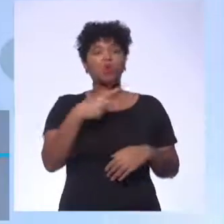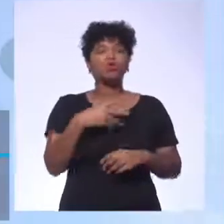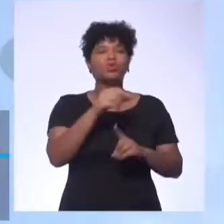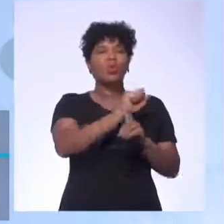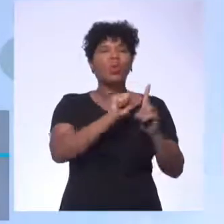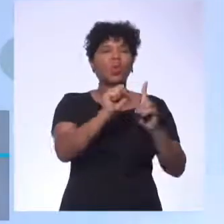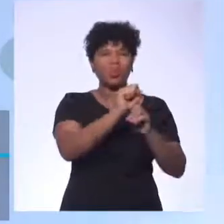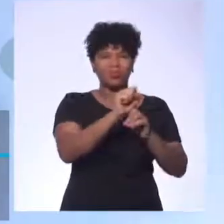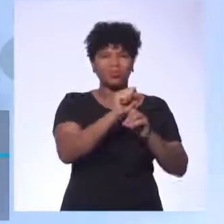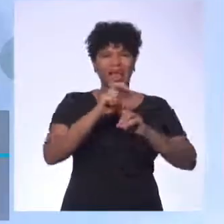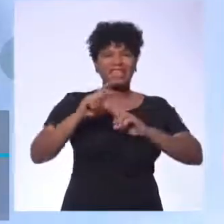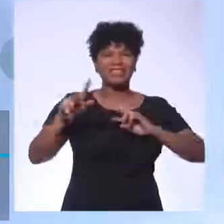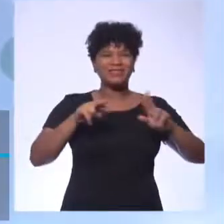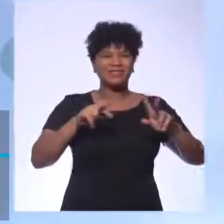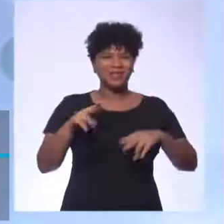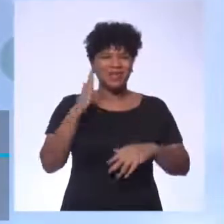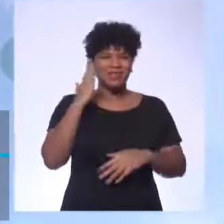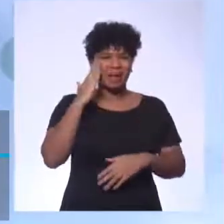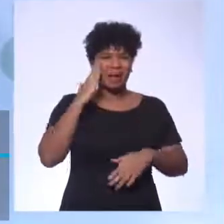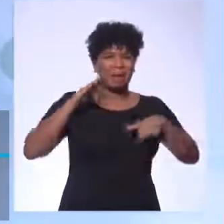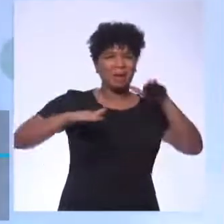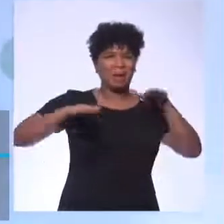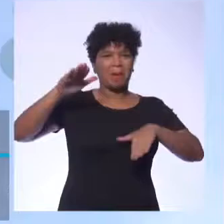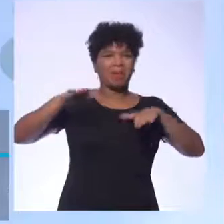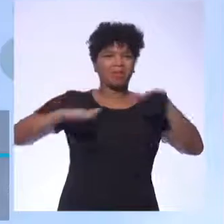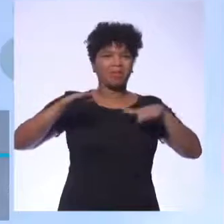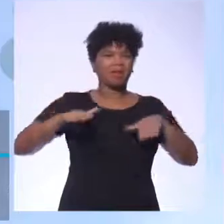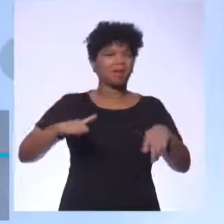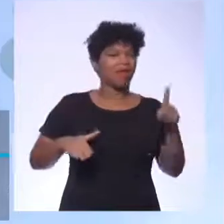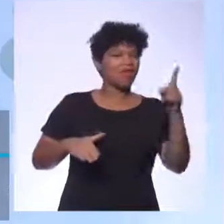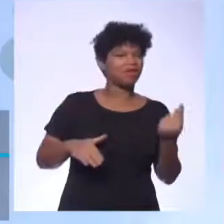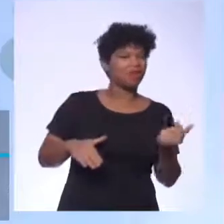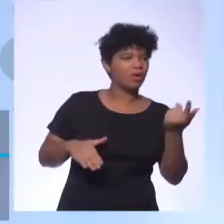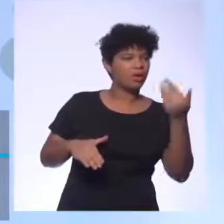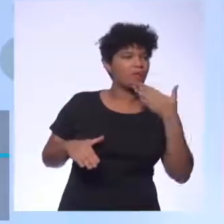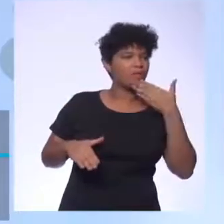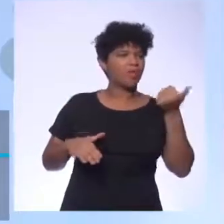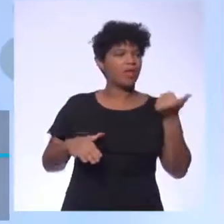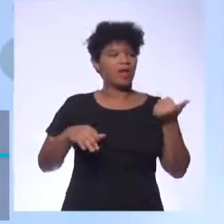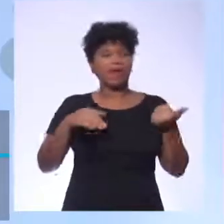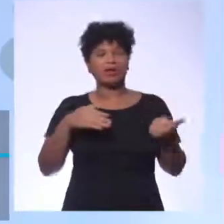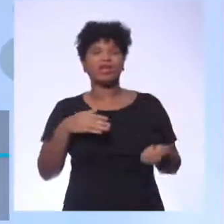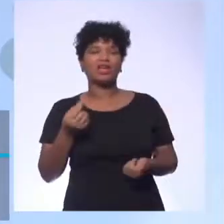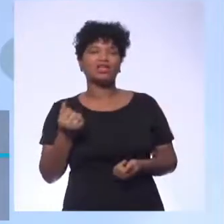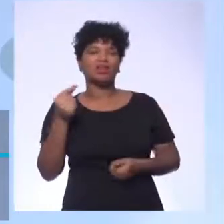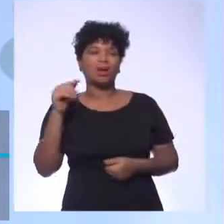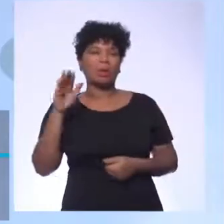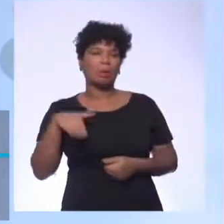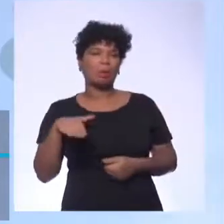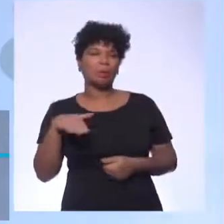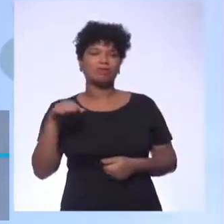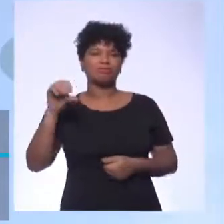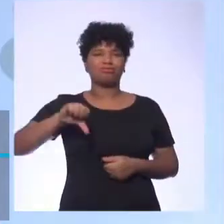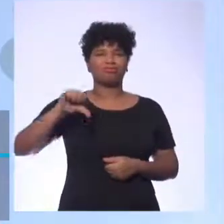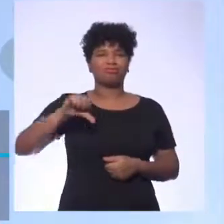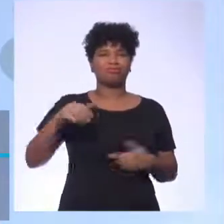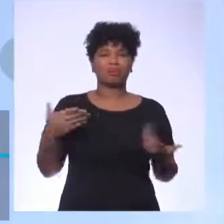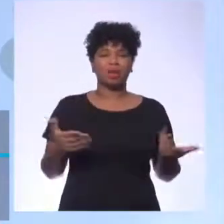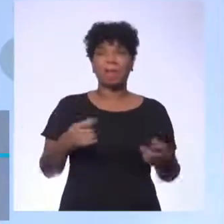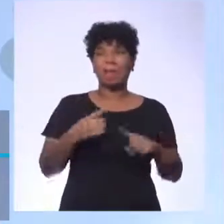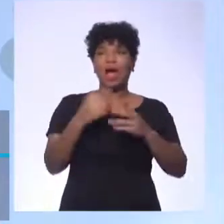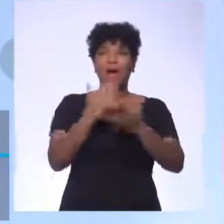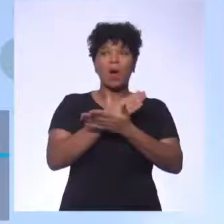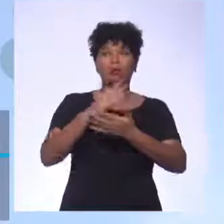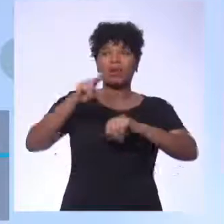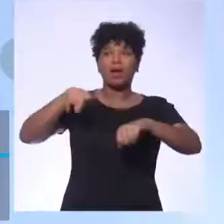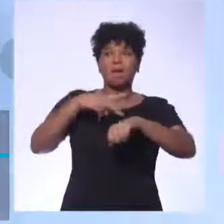e também de um país para outro. Por que a gente tem países aí tão ricos,